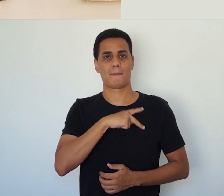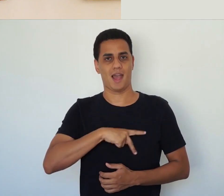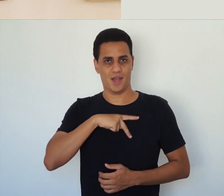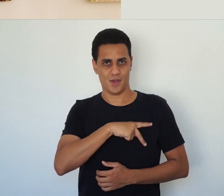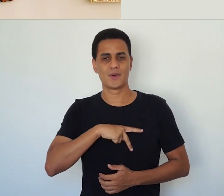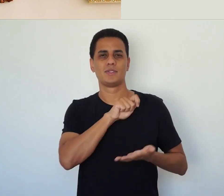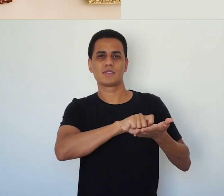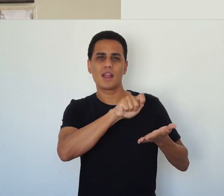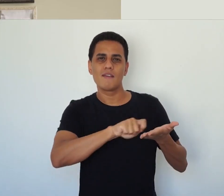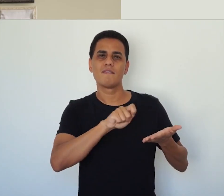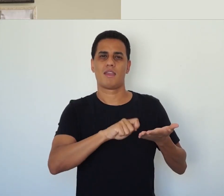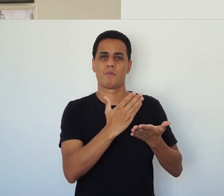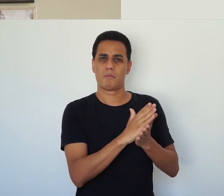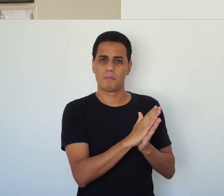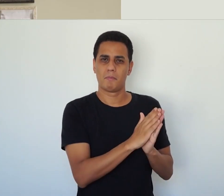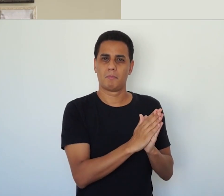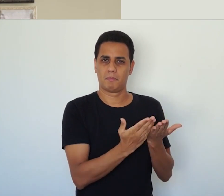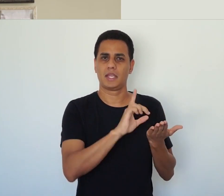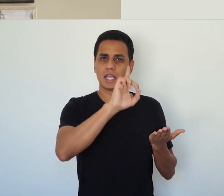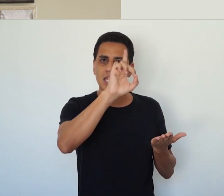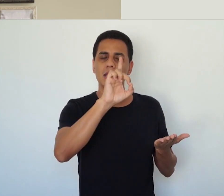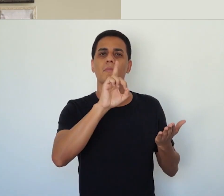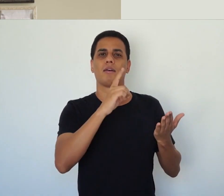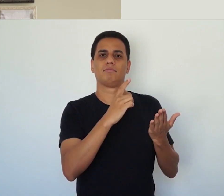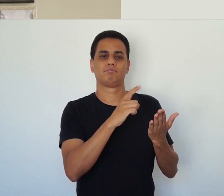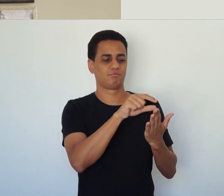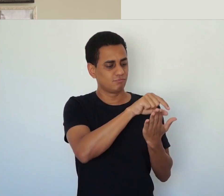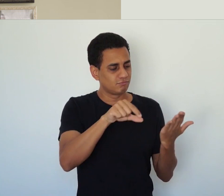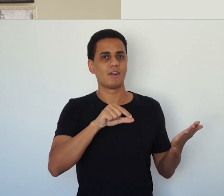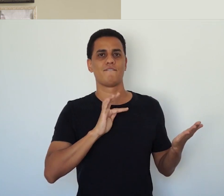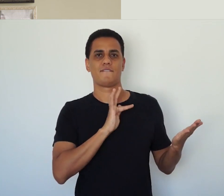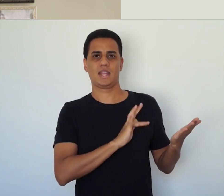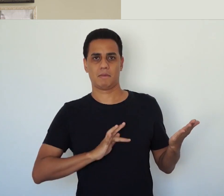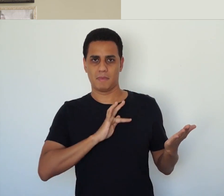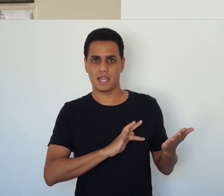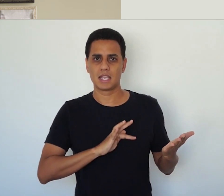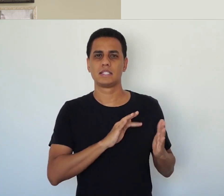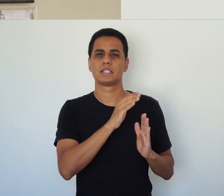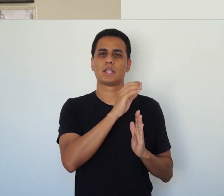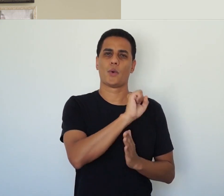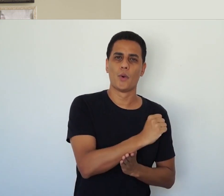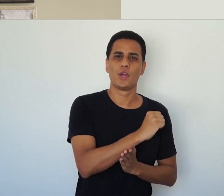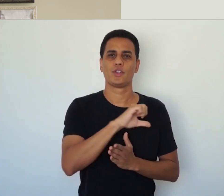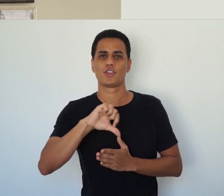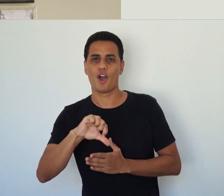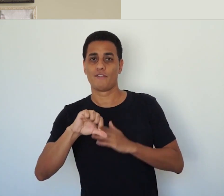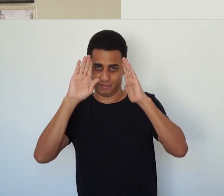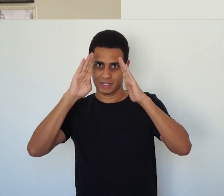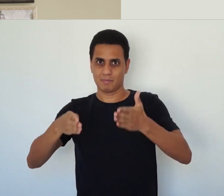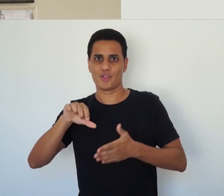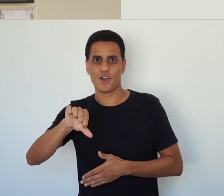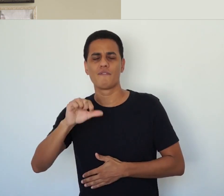aos Filipenses, no capítulo 4, versículo 8 e 9, especialmente o 9, ele fala claramente sobre isso, que tudo que